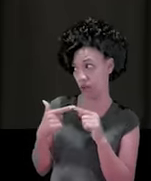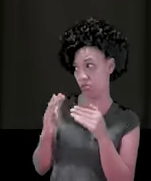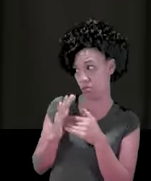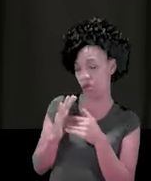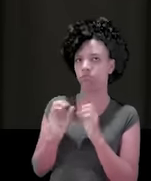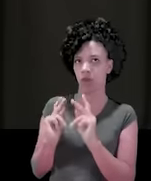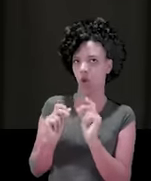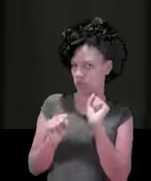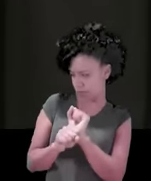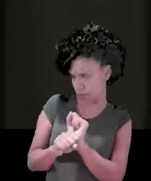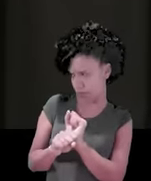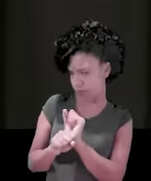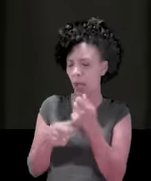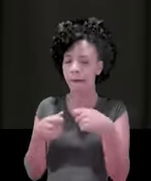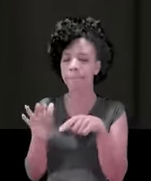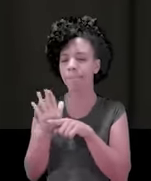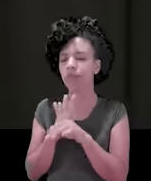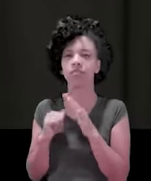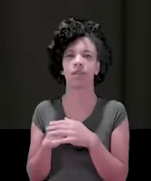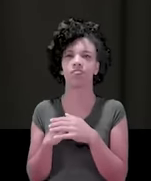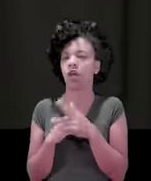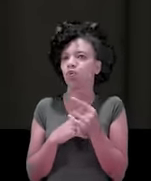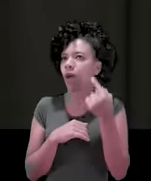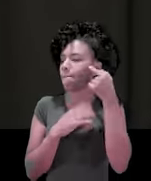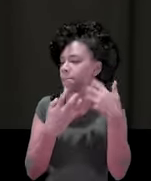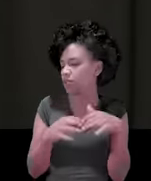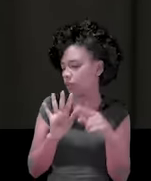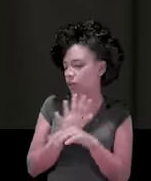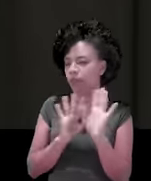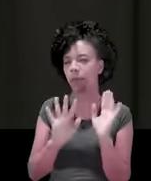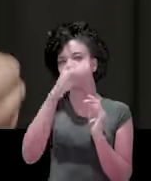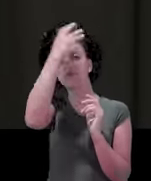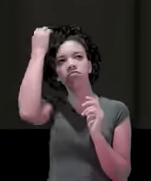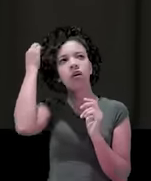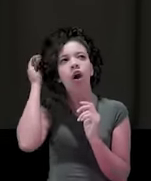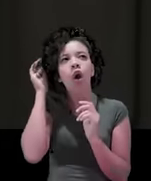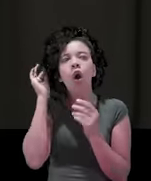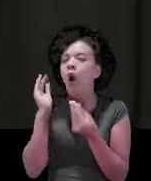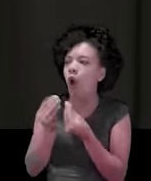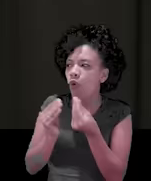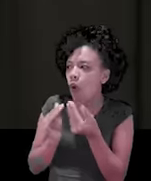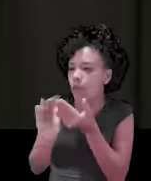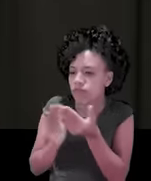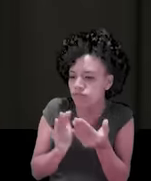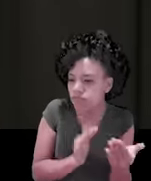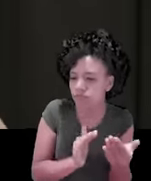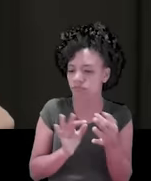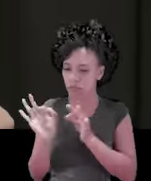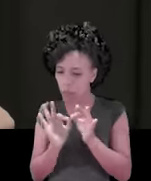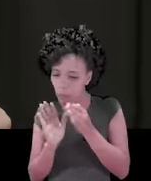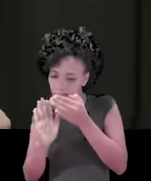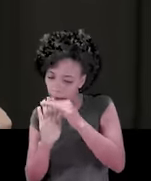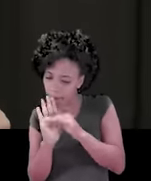semana aí eu preciso perguntar mano eu quero muito um lugar que eu acho que nunca pensei em perguntar mas como é a rotina de um